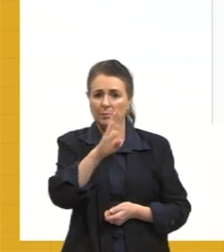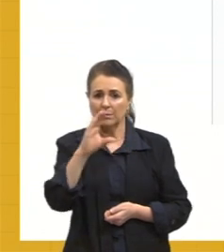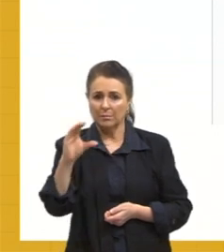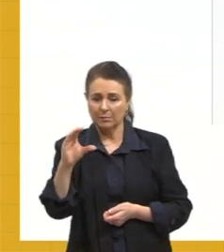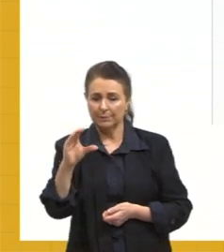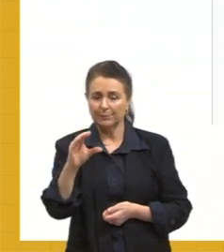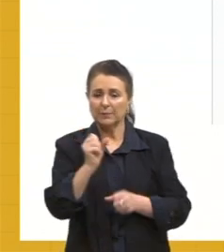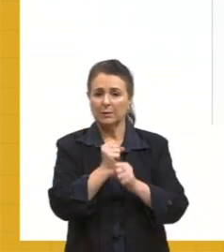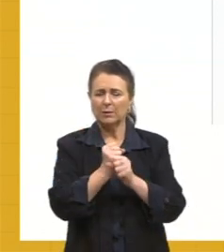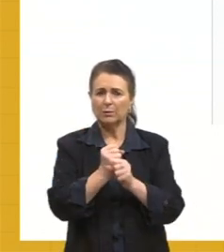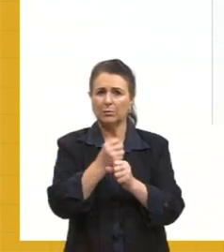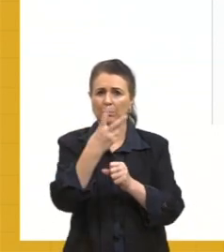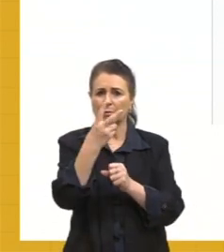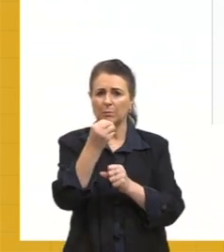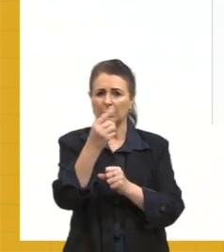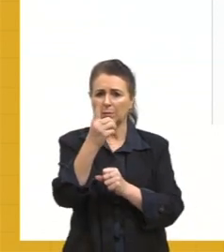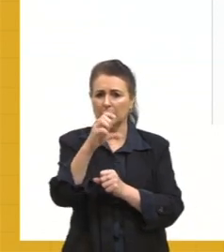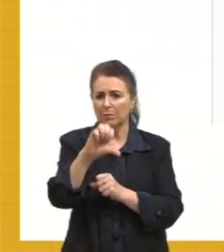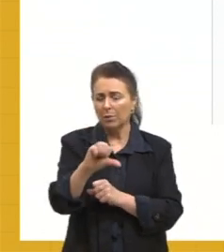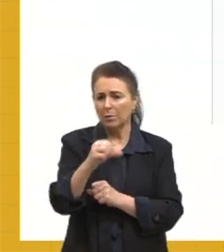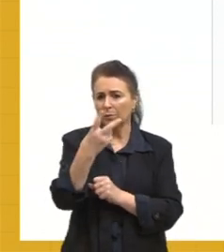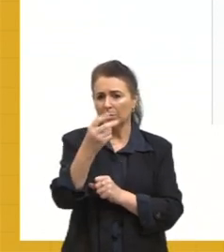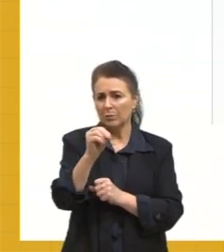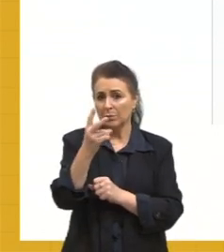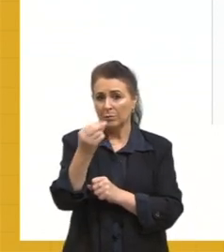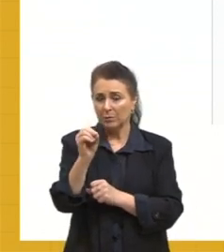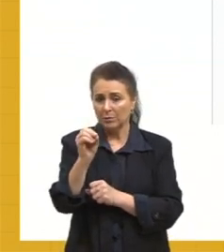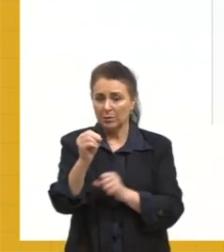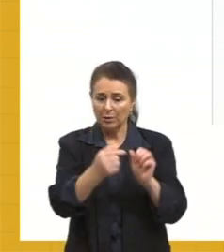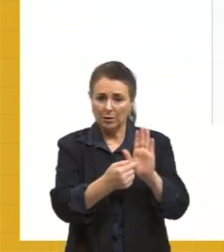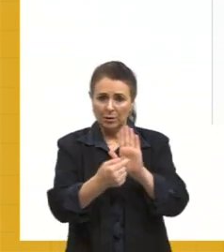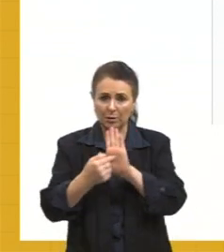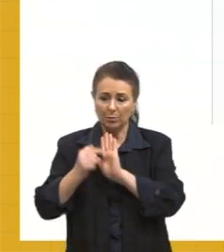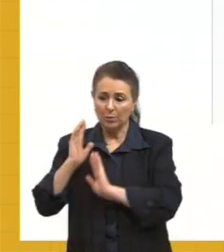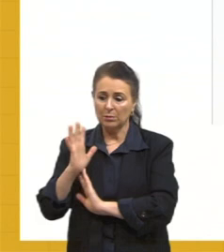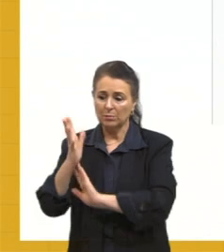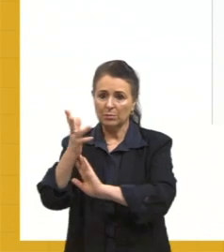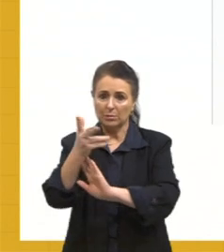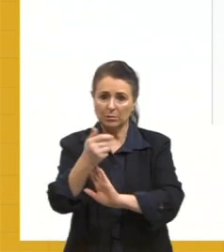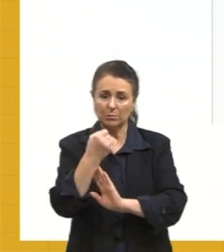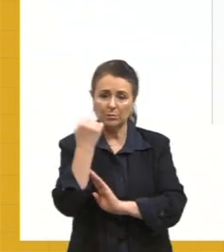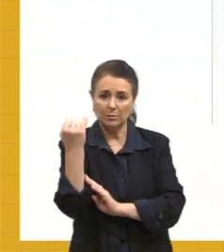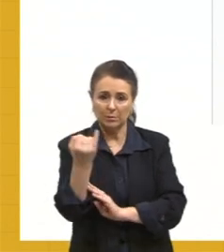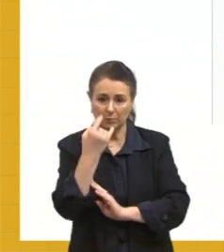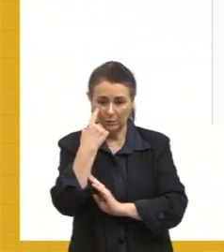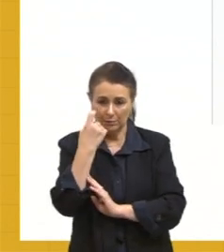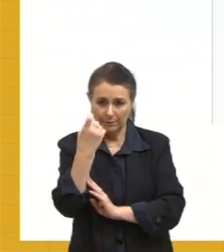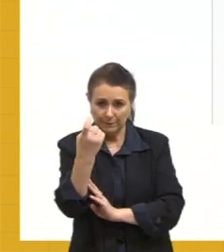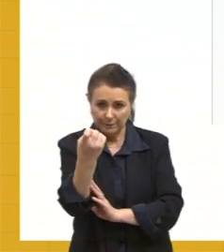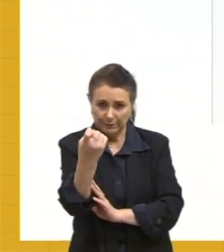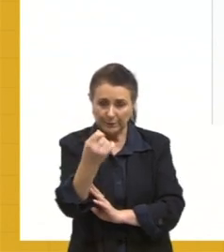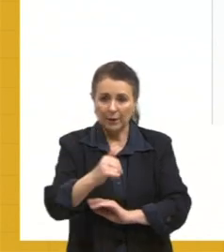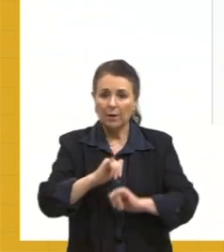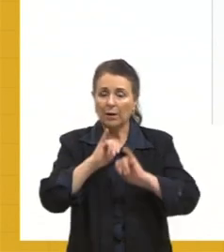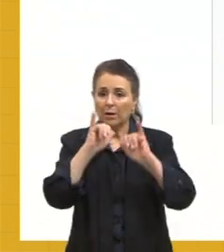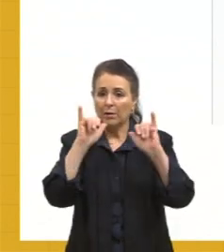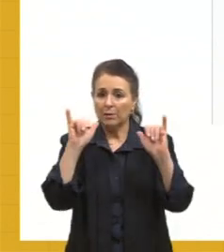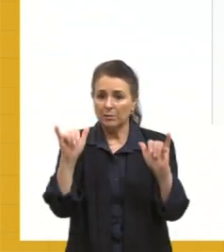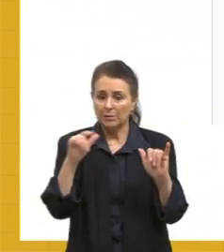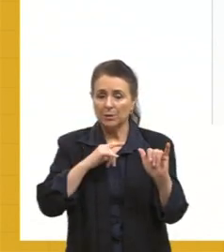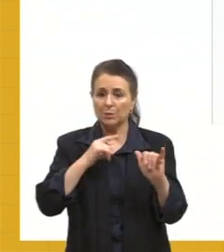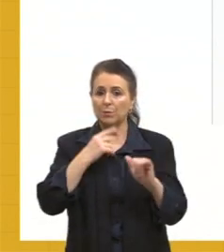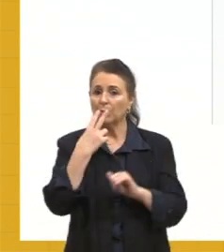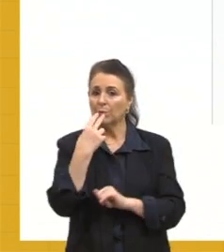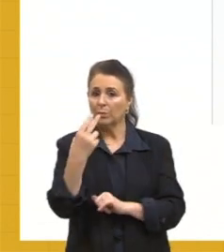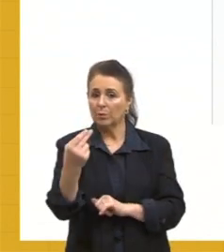é de 2019 2020 e ela traz dados muito interessantes olha só ela diz ali ó que o inglês